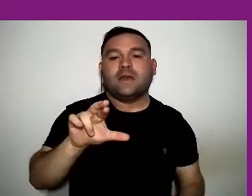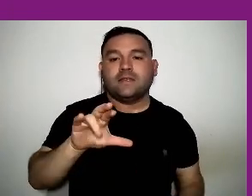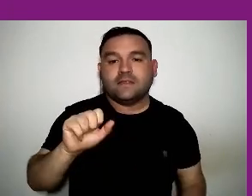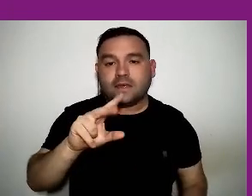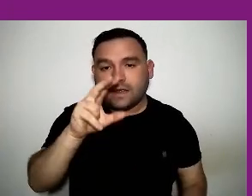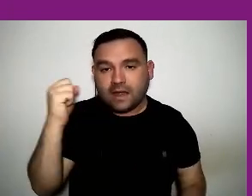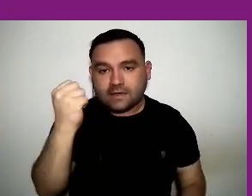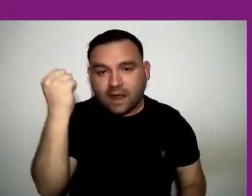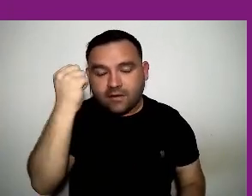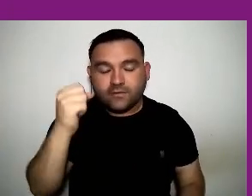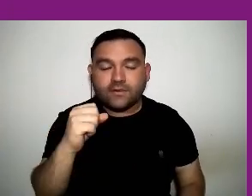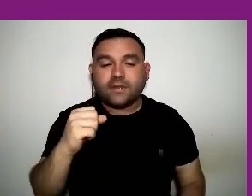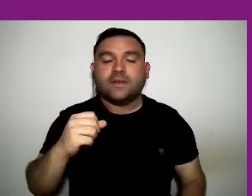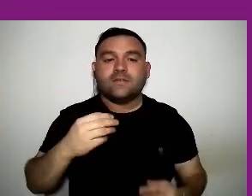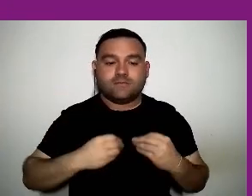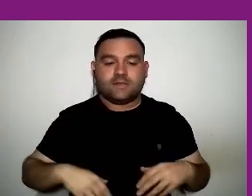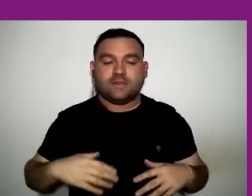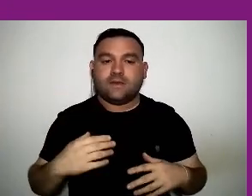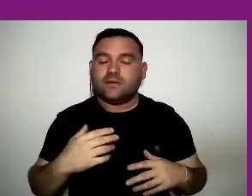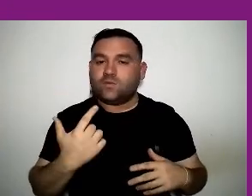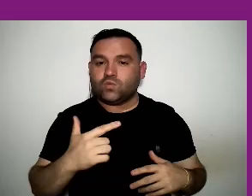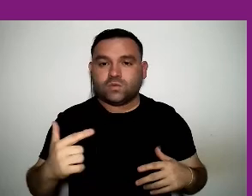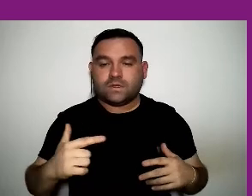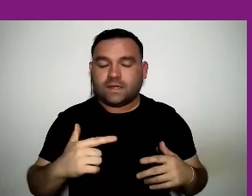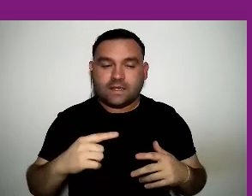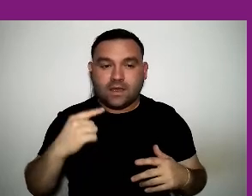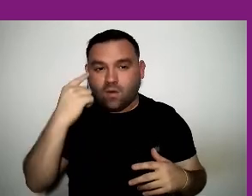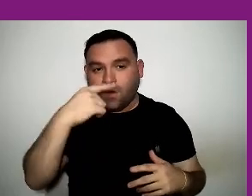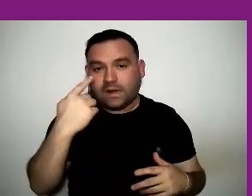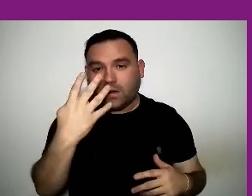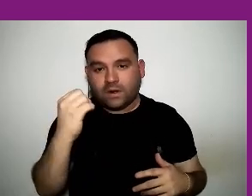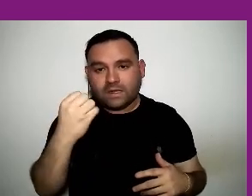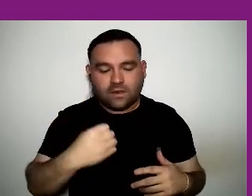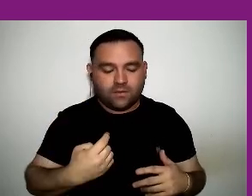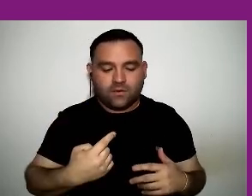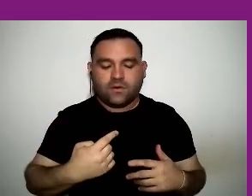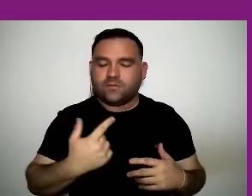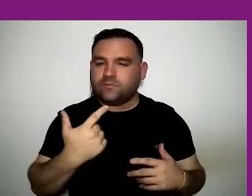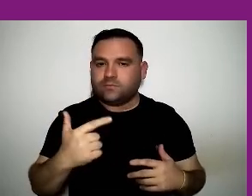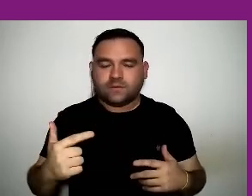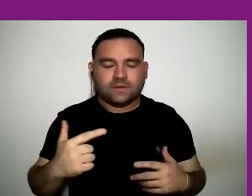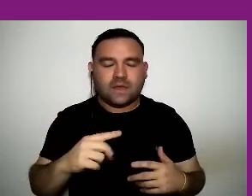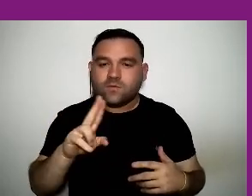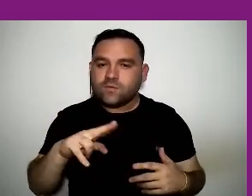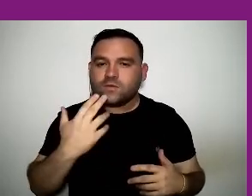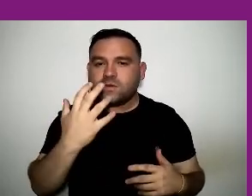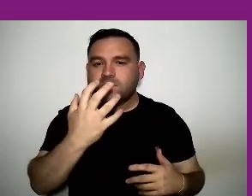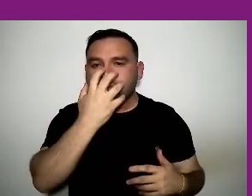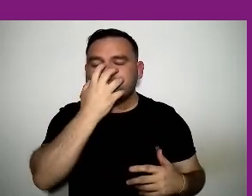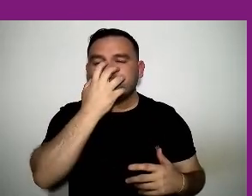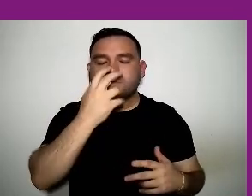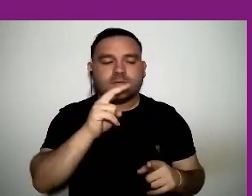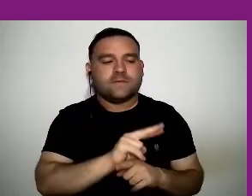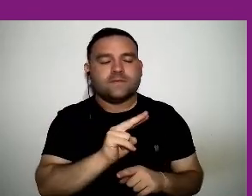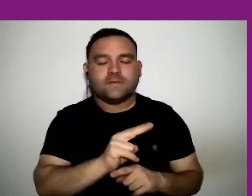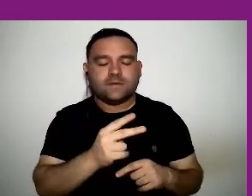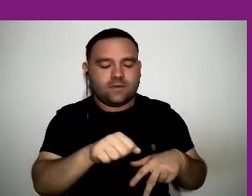lesão pulmonar grave, sem ventilação espontânea nas primeiras 48 horas. Não use ventilação assistida